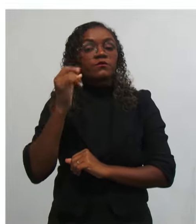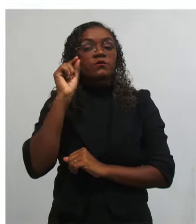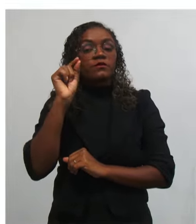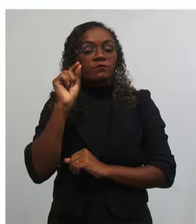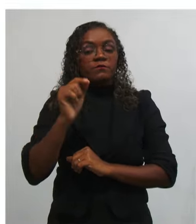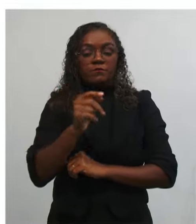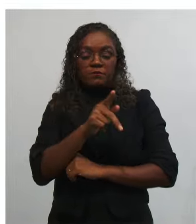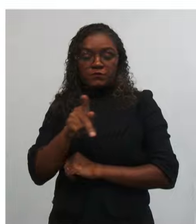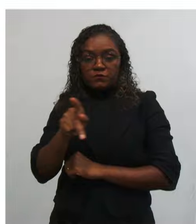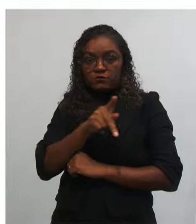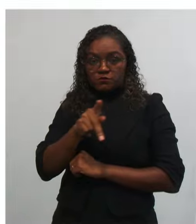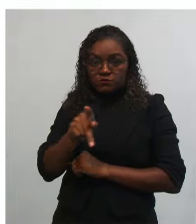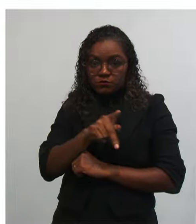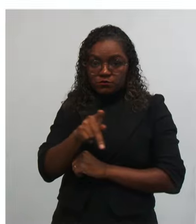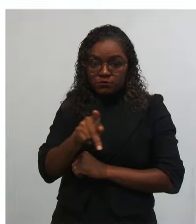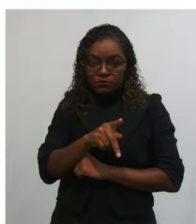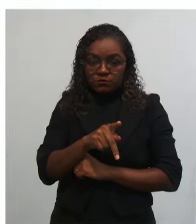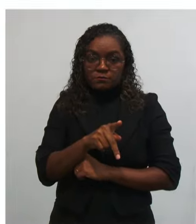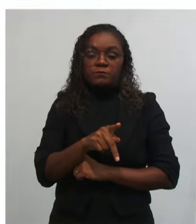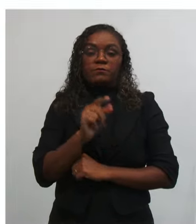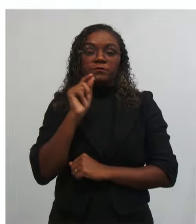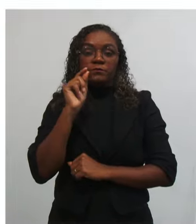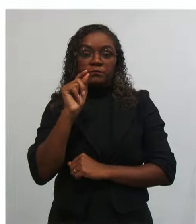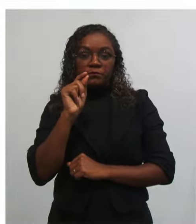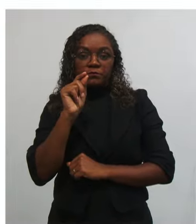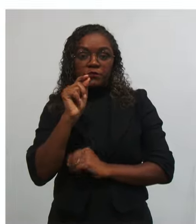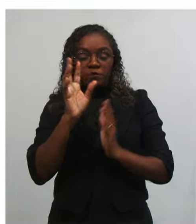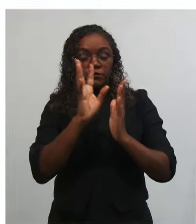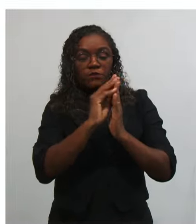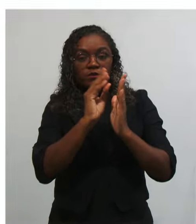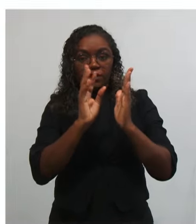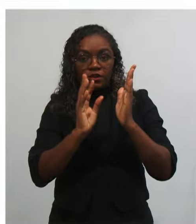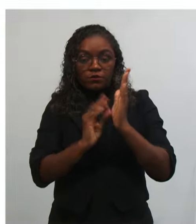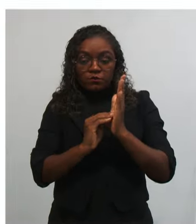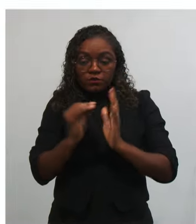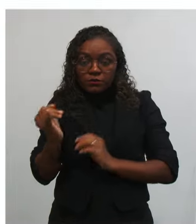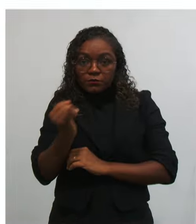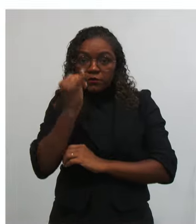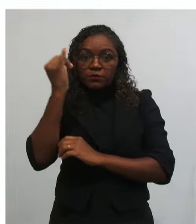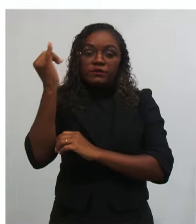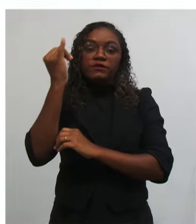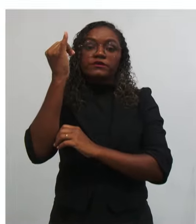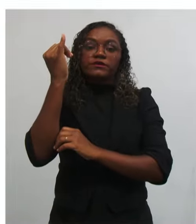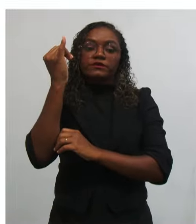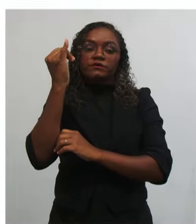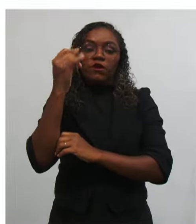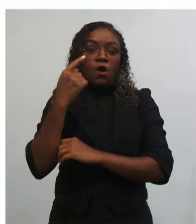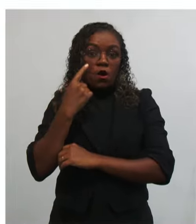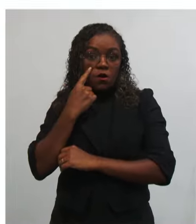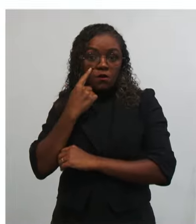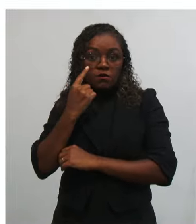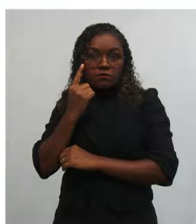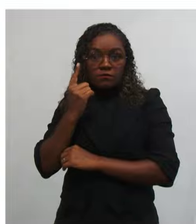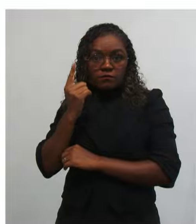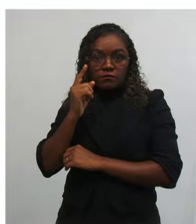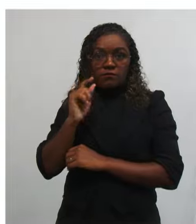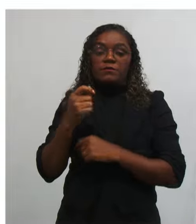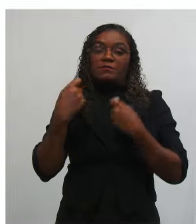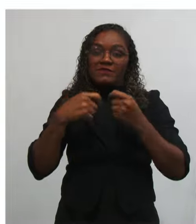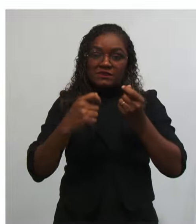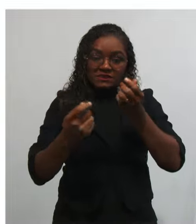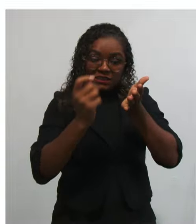o professor cubra todos os conteúdos essenciais grifem isso aí na no caderno de